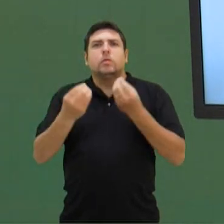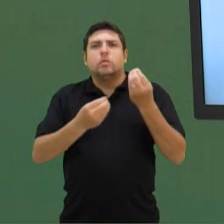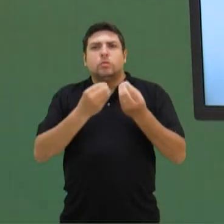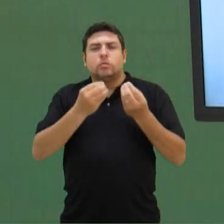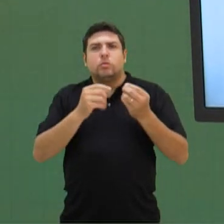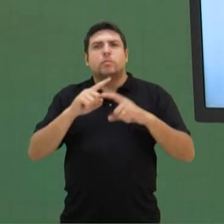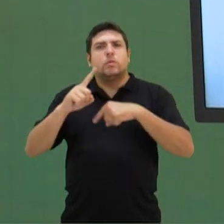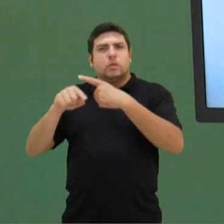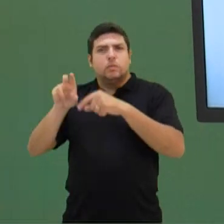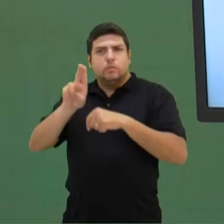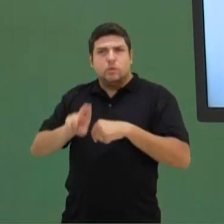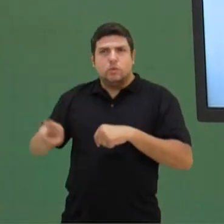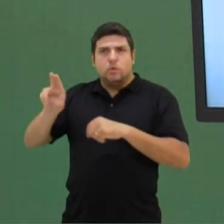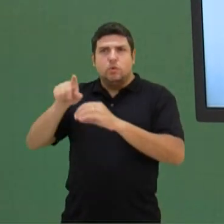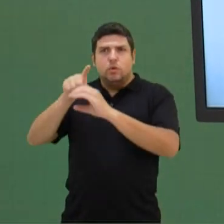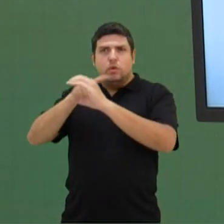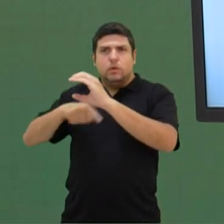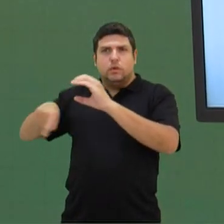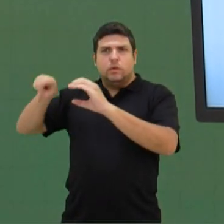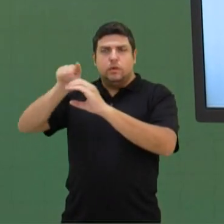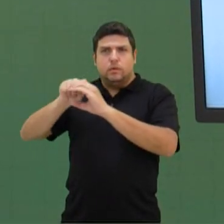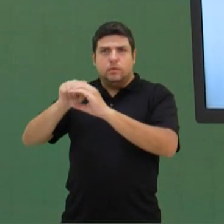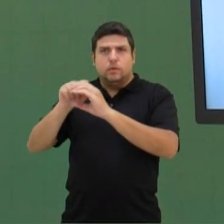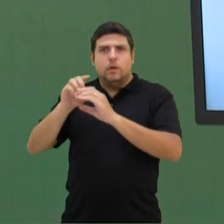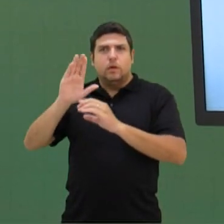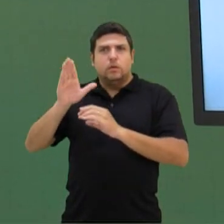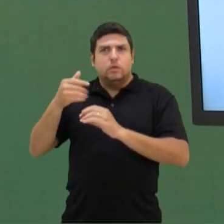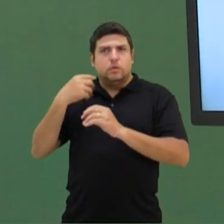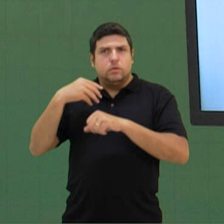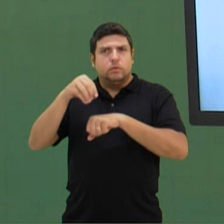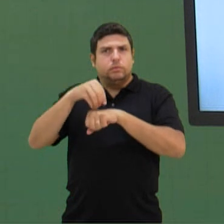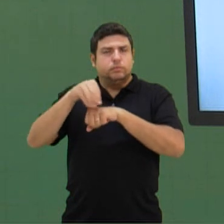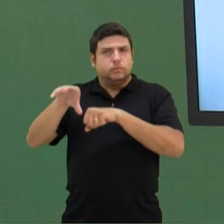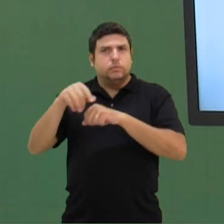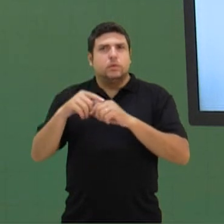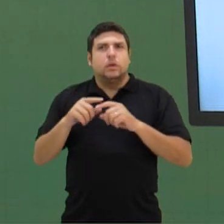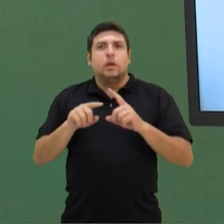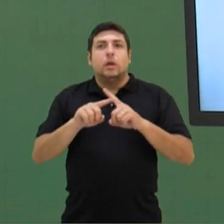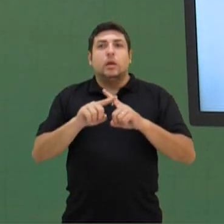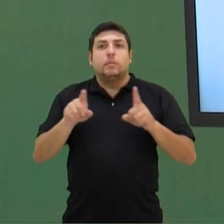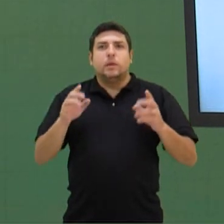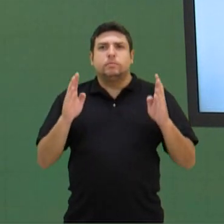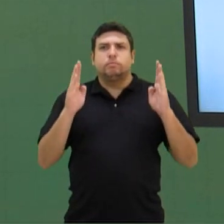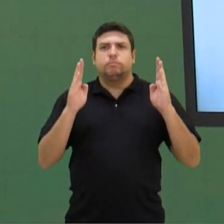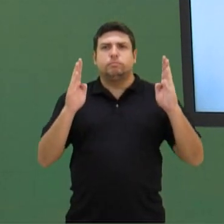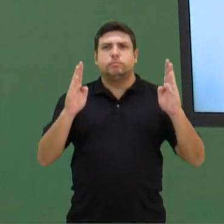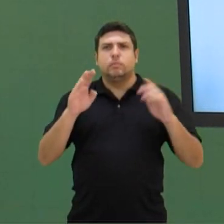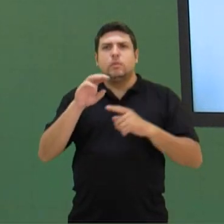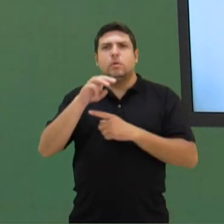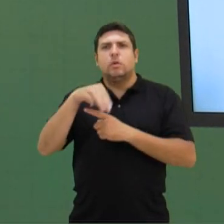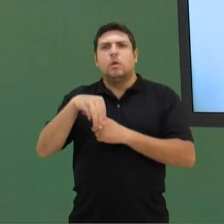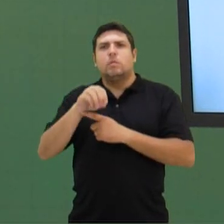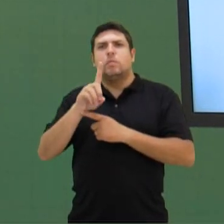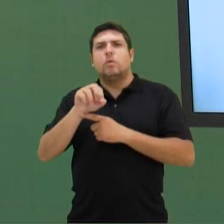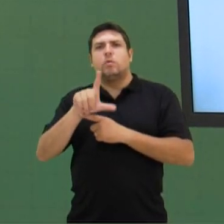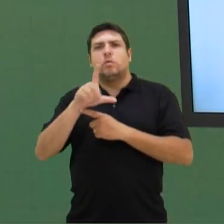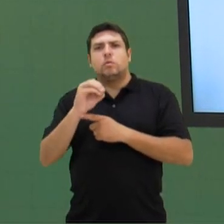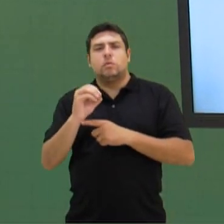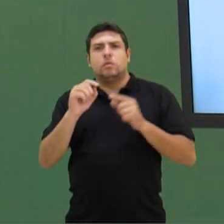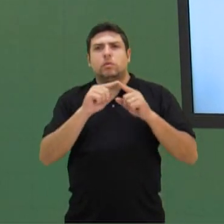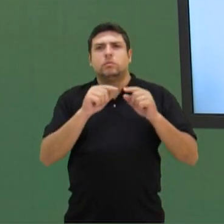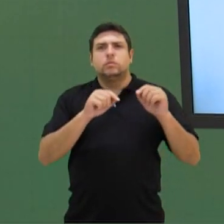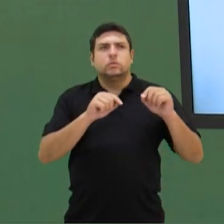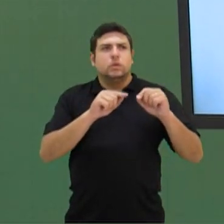circunferência, mas, relembrando ela aqui, eu já tinha colocado para vocês, é o módulo de A vezes x do centro, mais B vezes o y